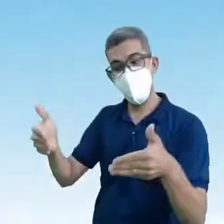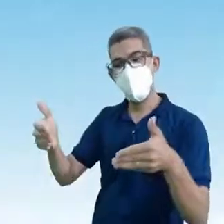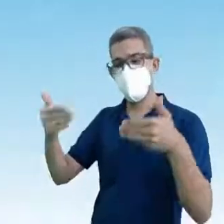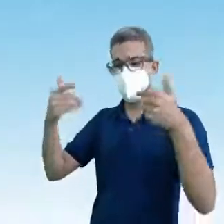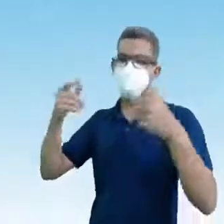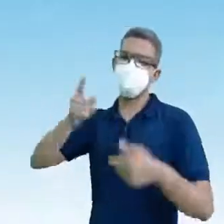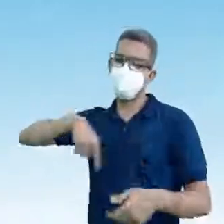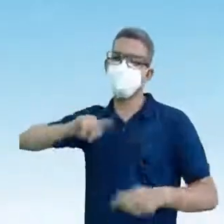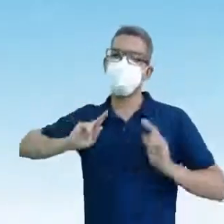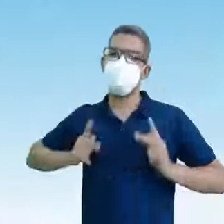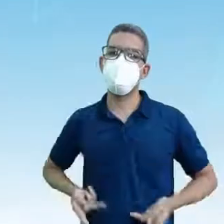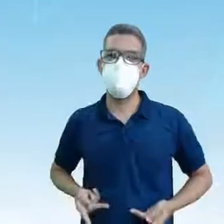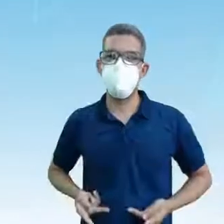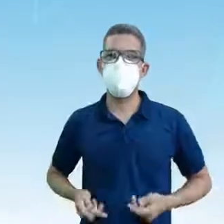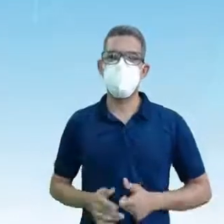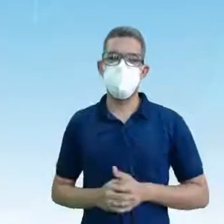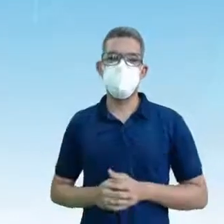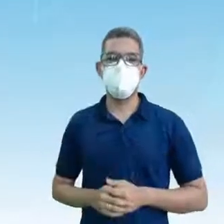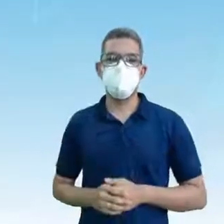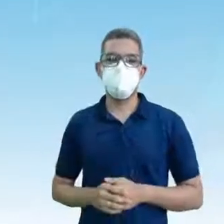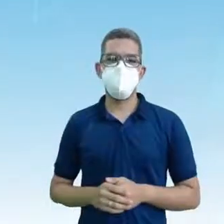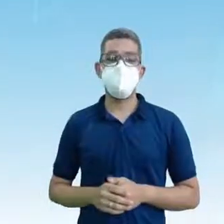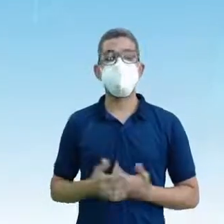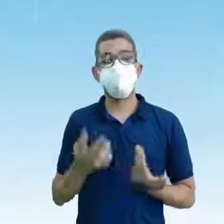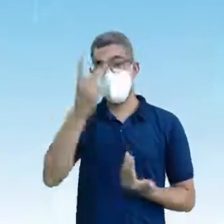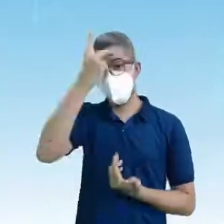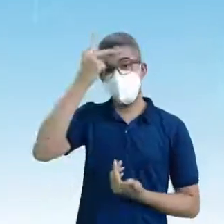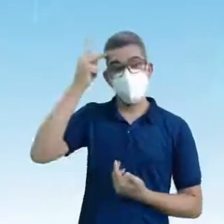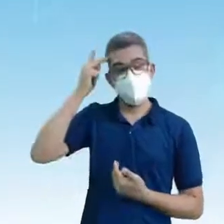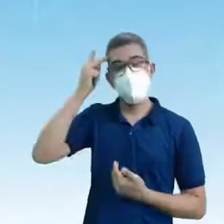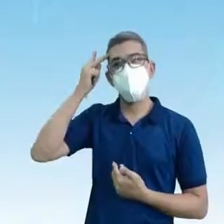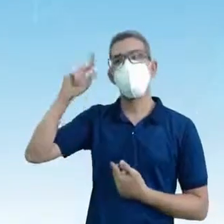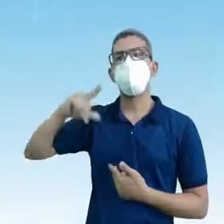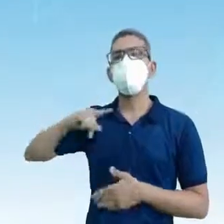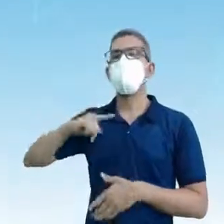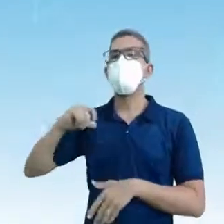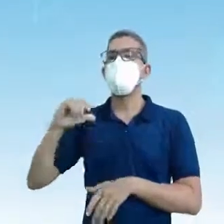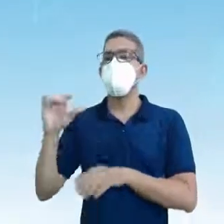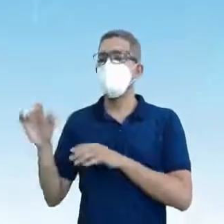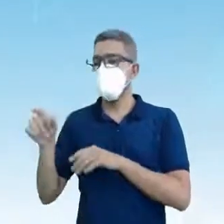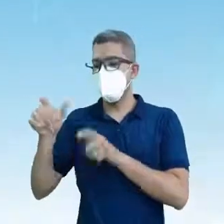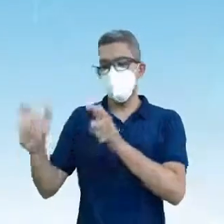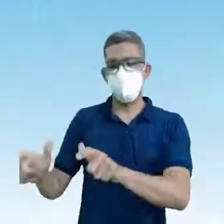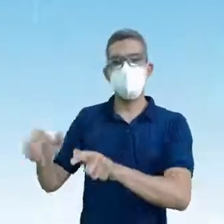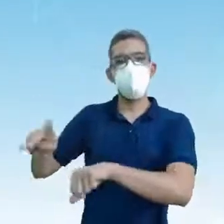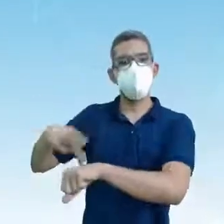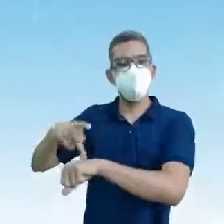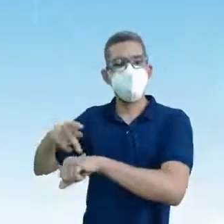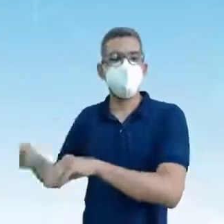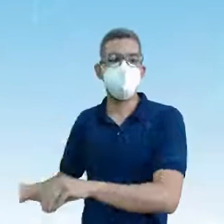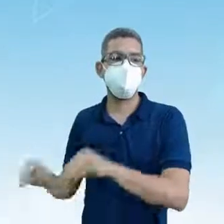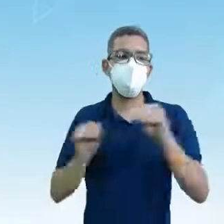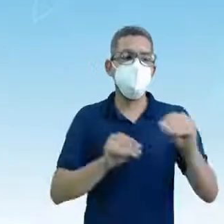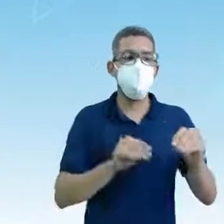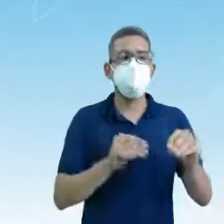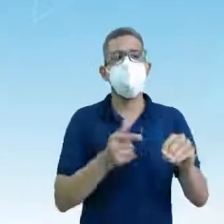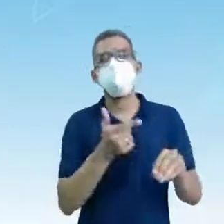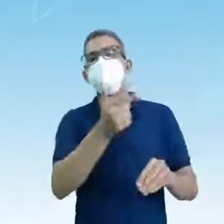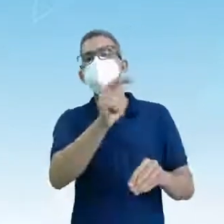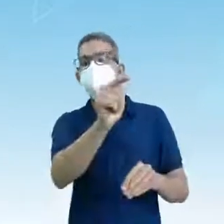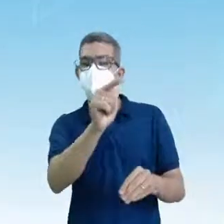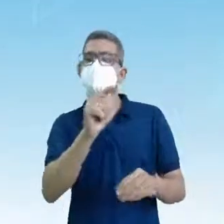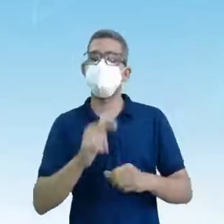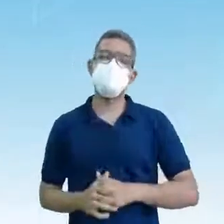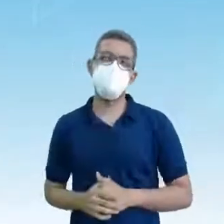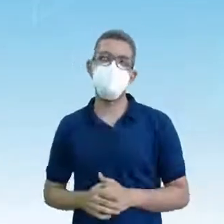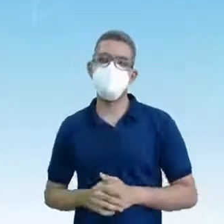nossa espécie, a Homo sapiens, onde as pessoas elas estão tendo que mudar de suas casas, de suas